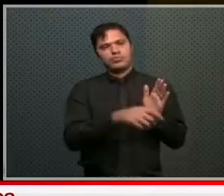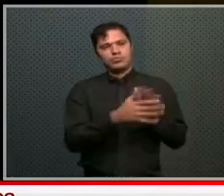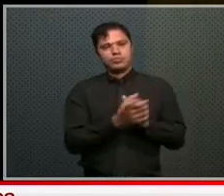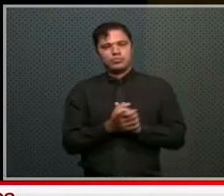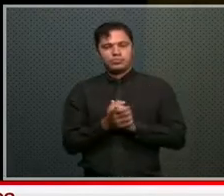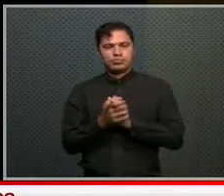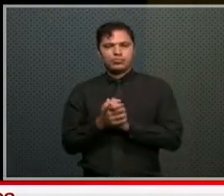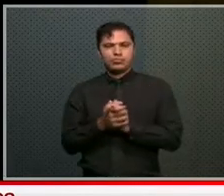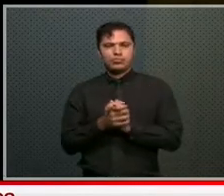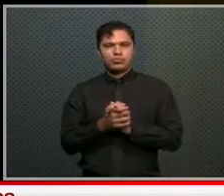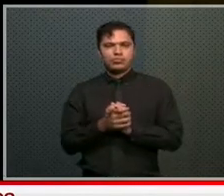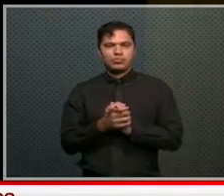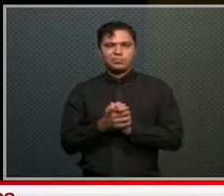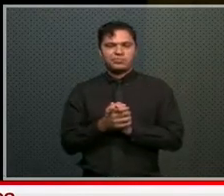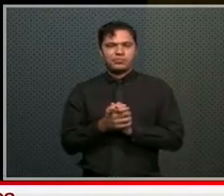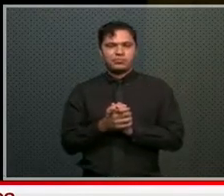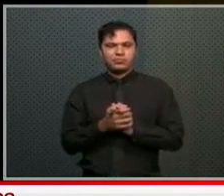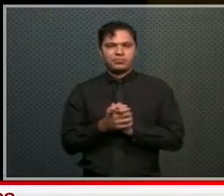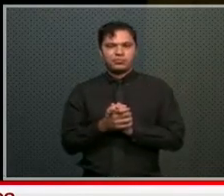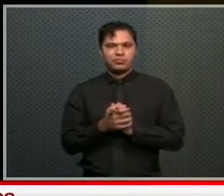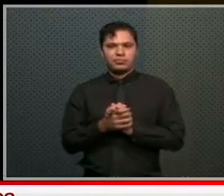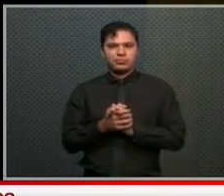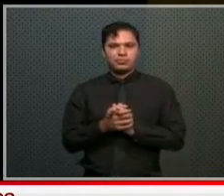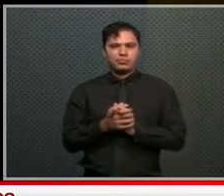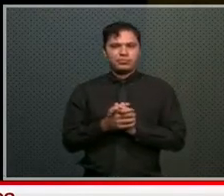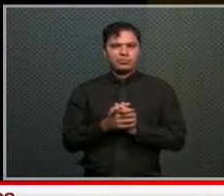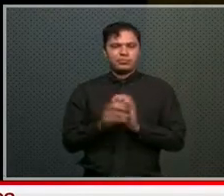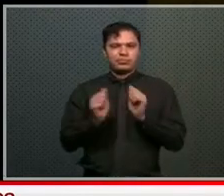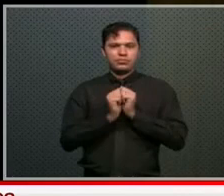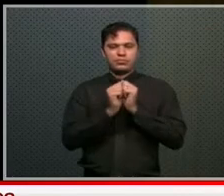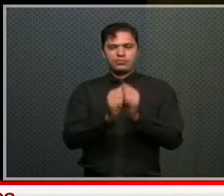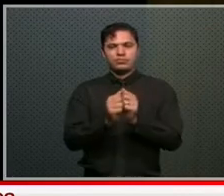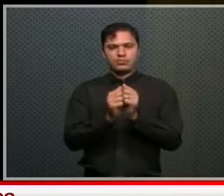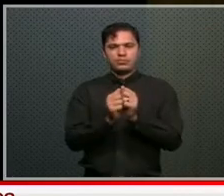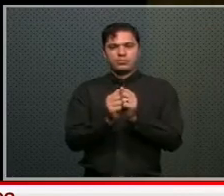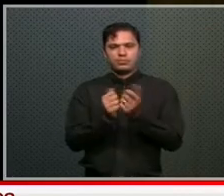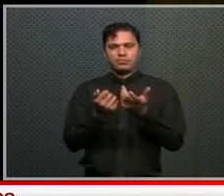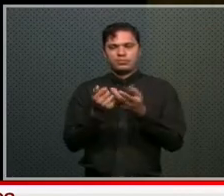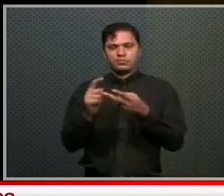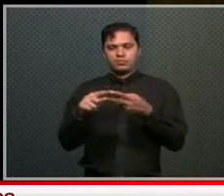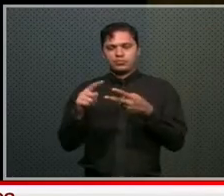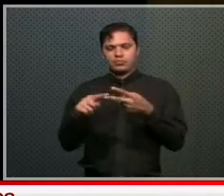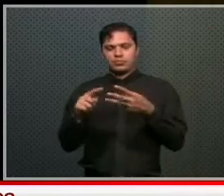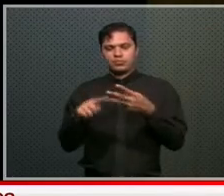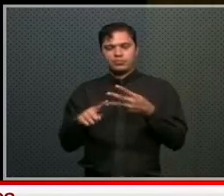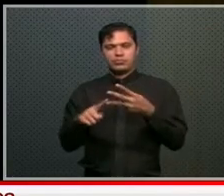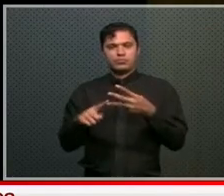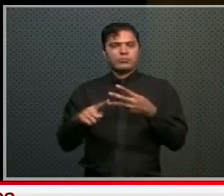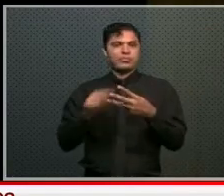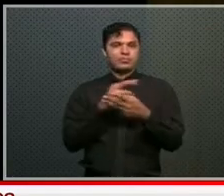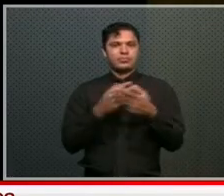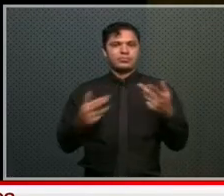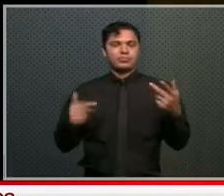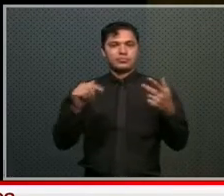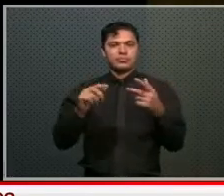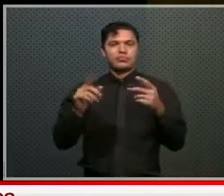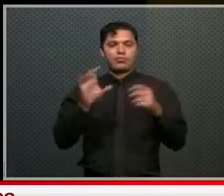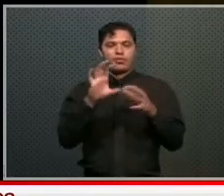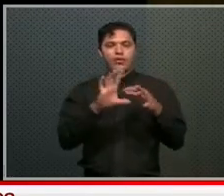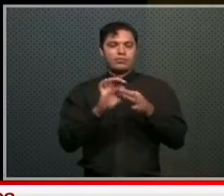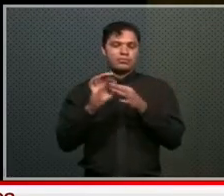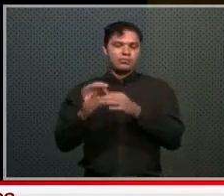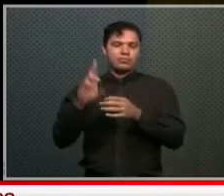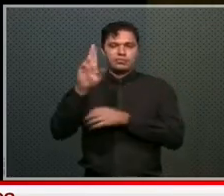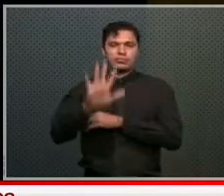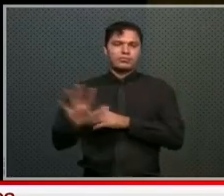borracha quinino Juta pimenta do reino dentre outros no contexto Regional